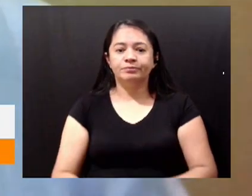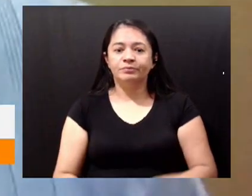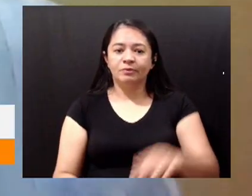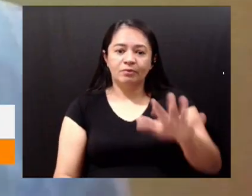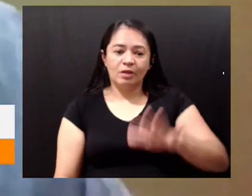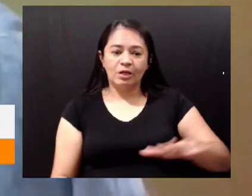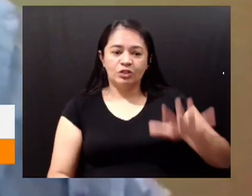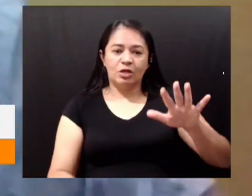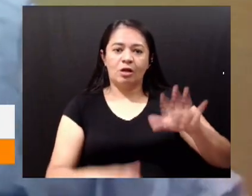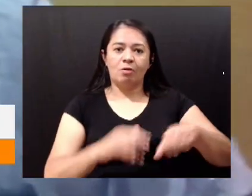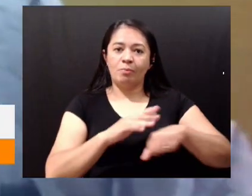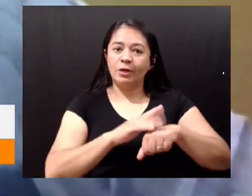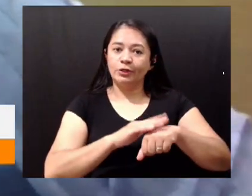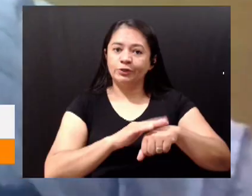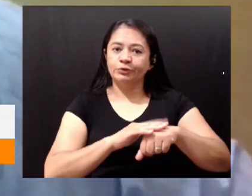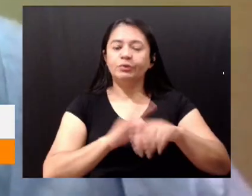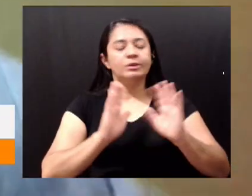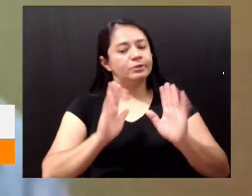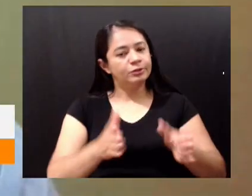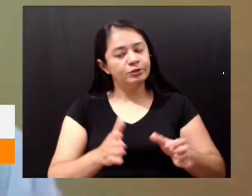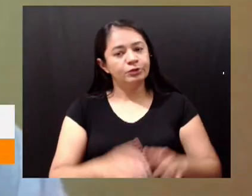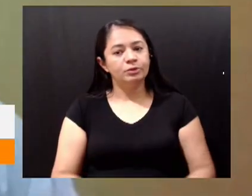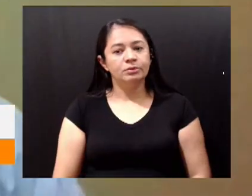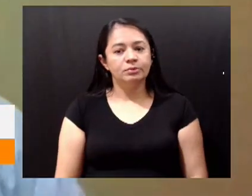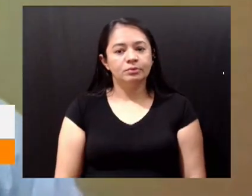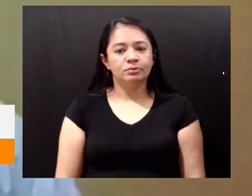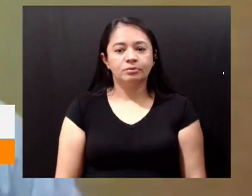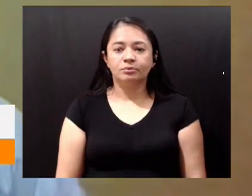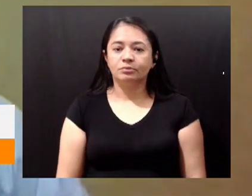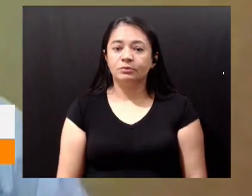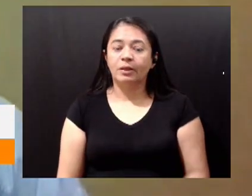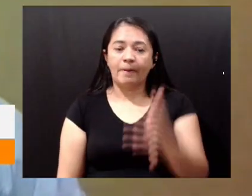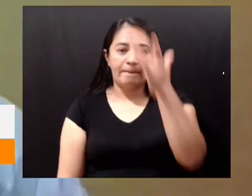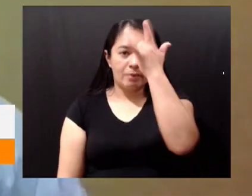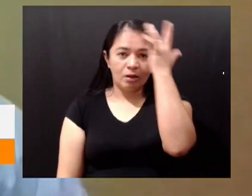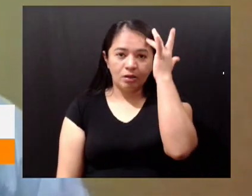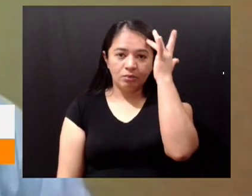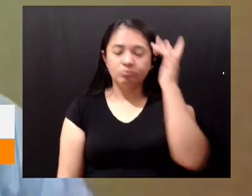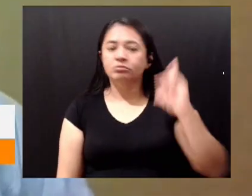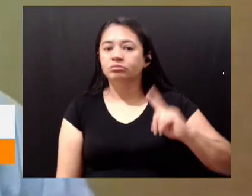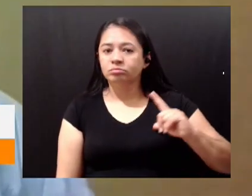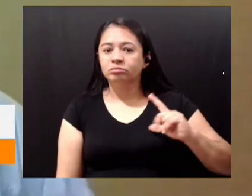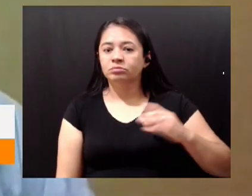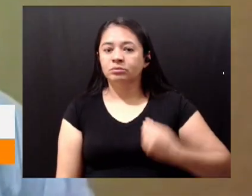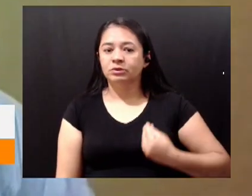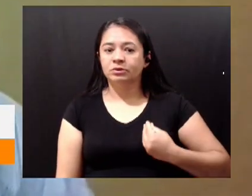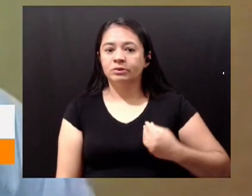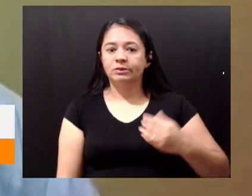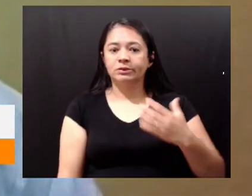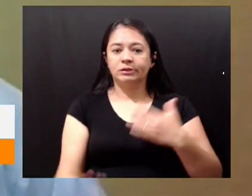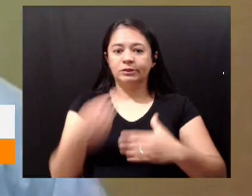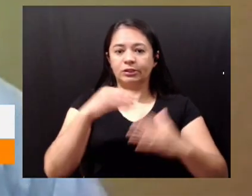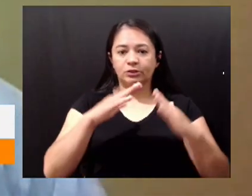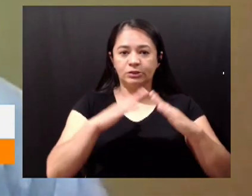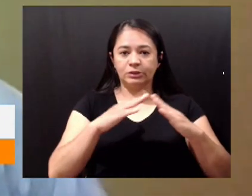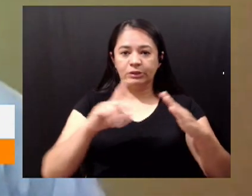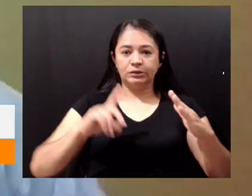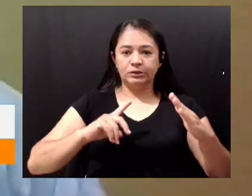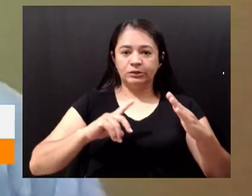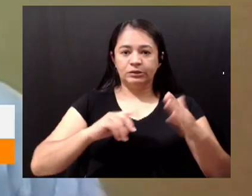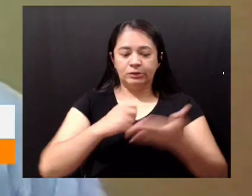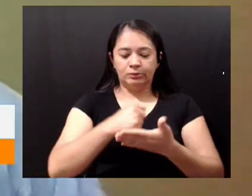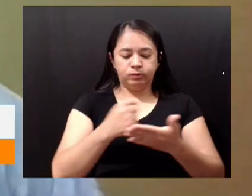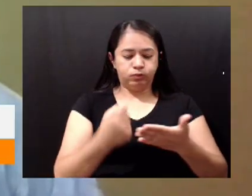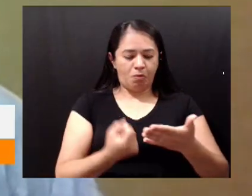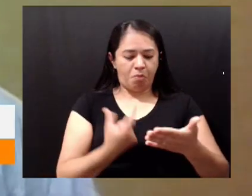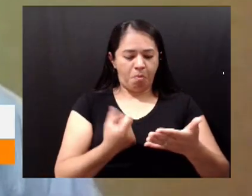é patológico. sim. Mas, tem pessoas que têm uma verdadeira farmácia dentro de casa, né, tem um medicamento